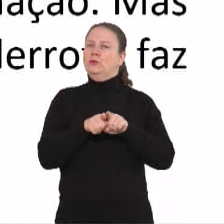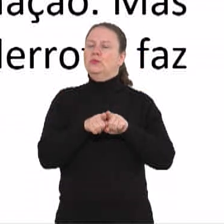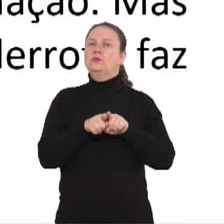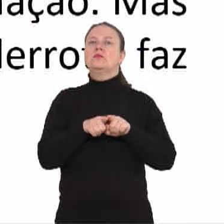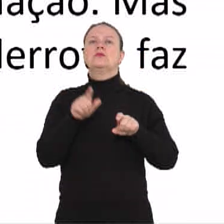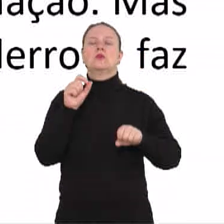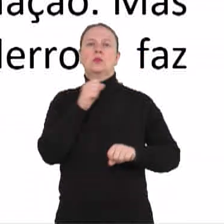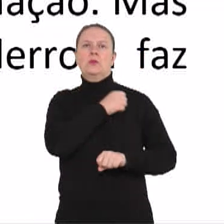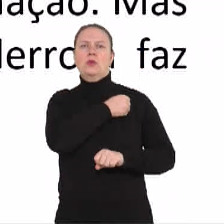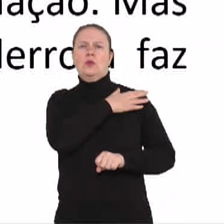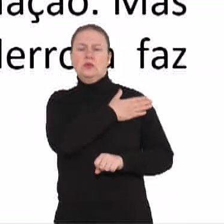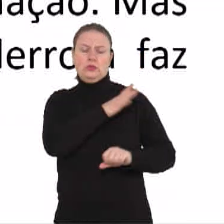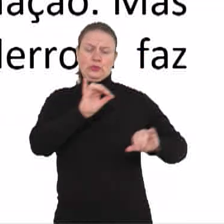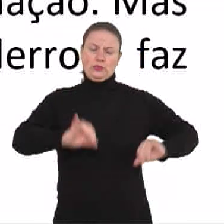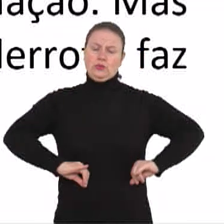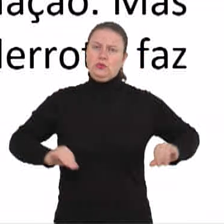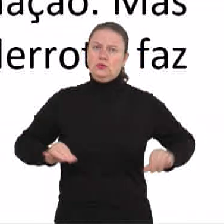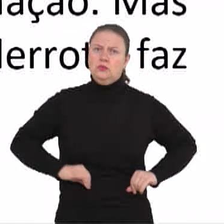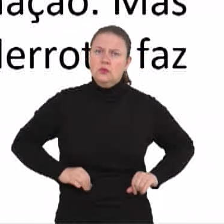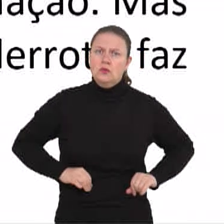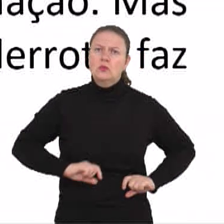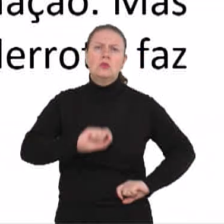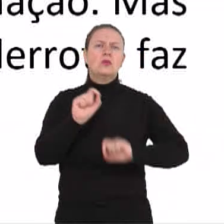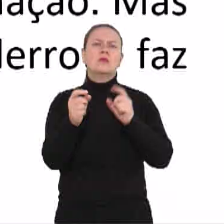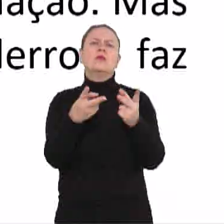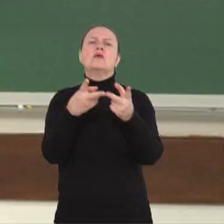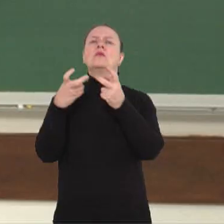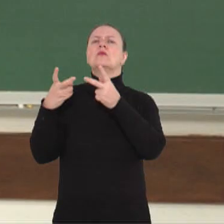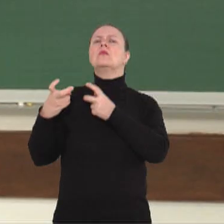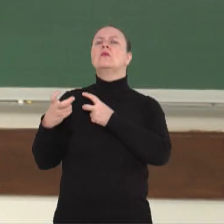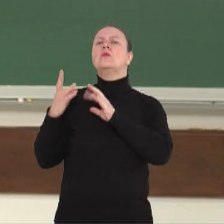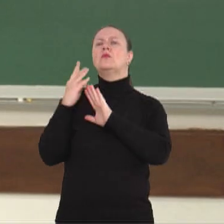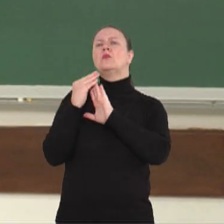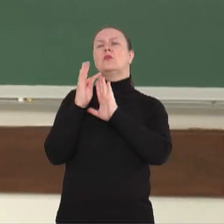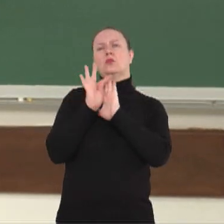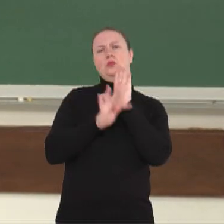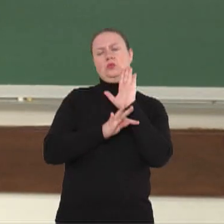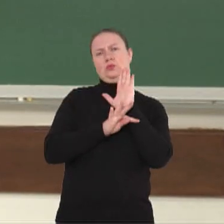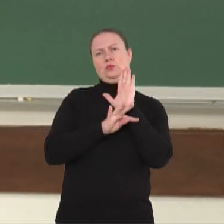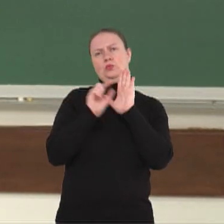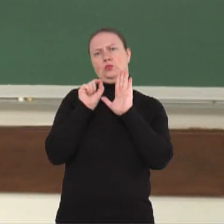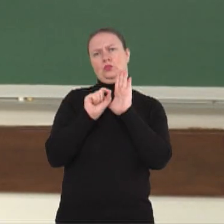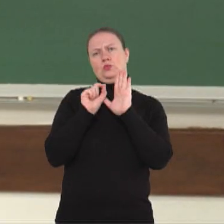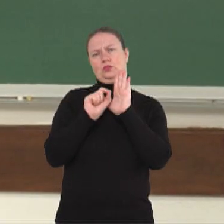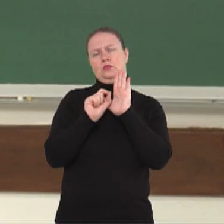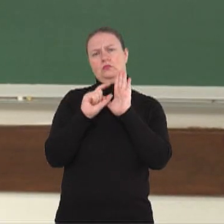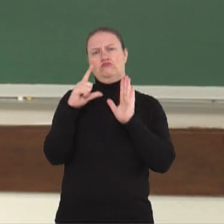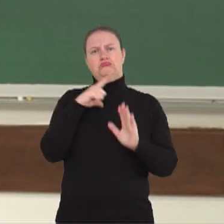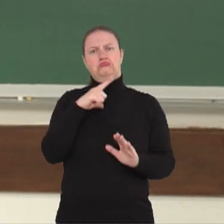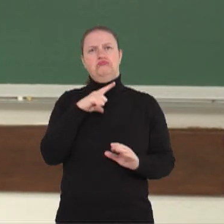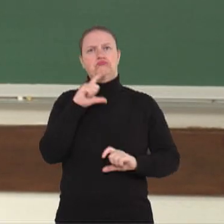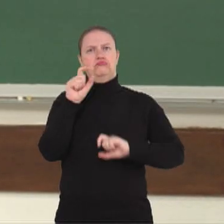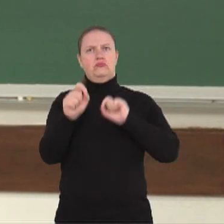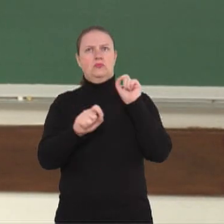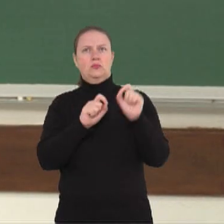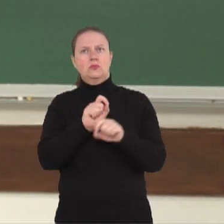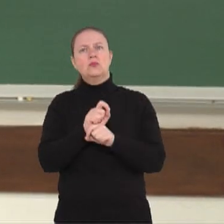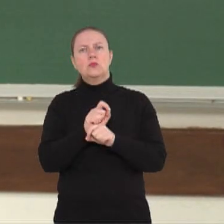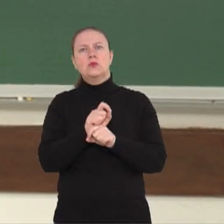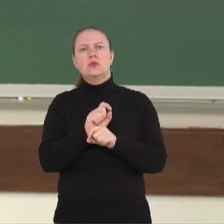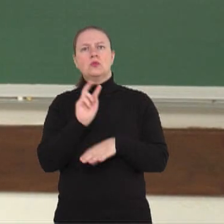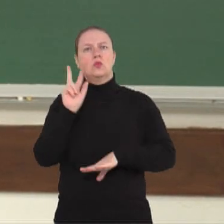pelos preconceitos que elas sofrem. Até o que a gente observa? Aqui você tem, de certa forma,